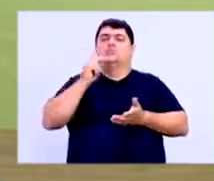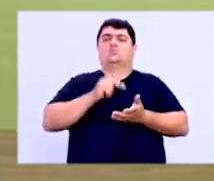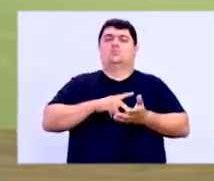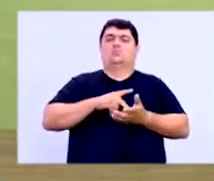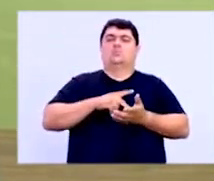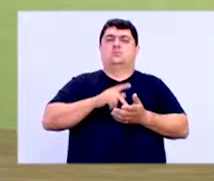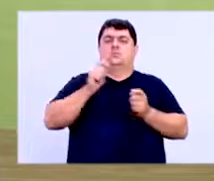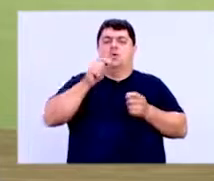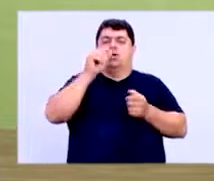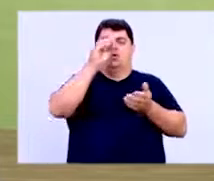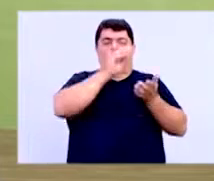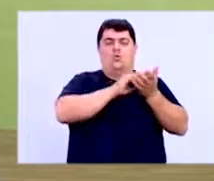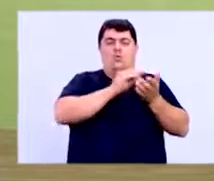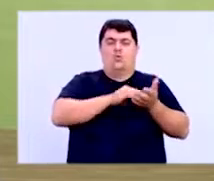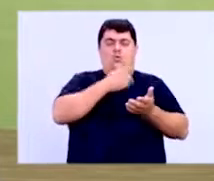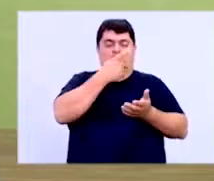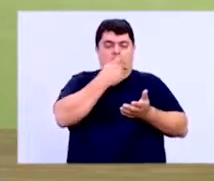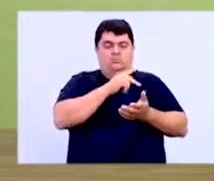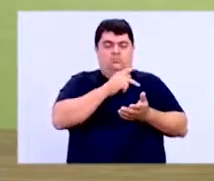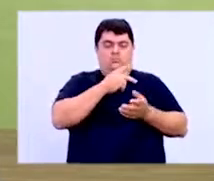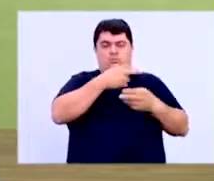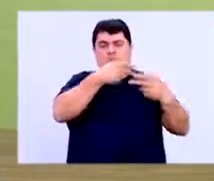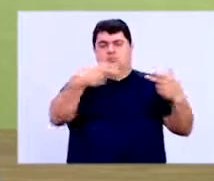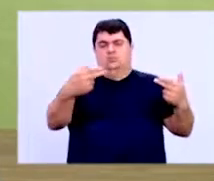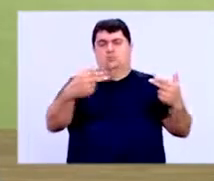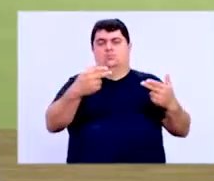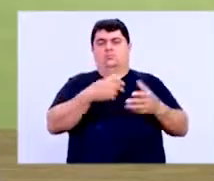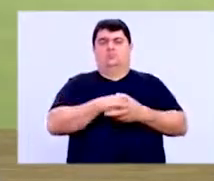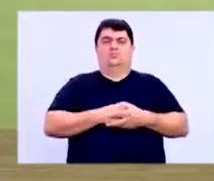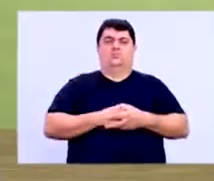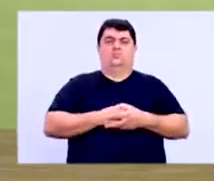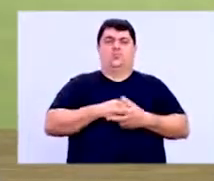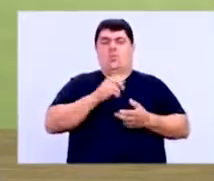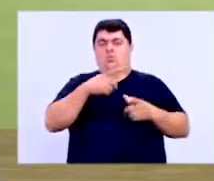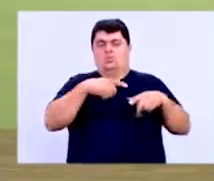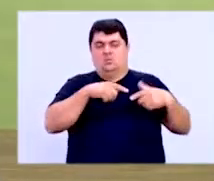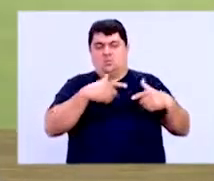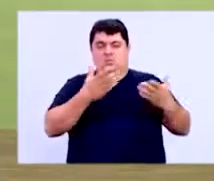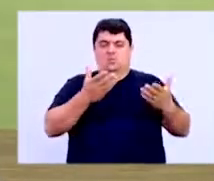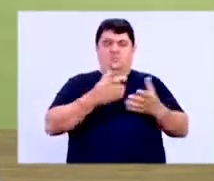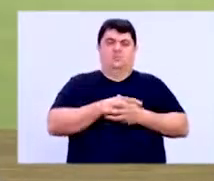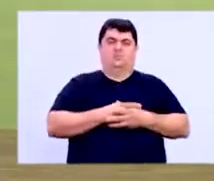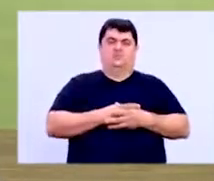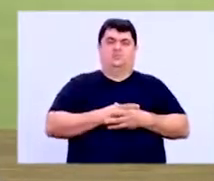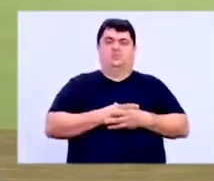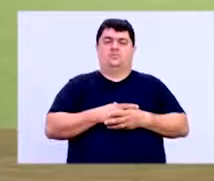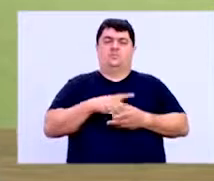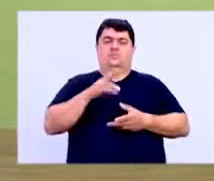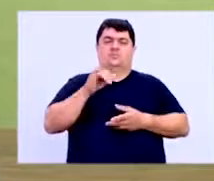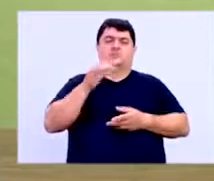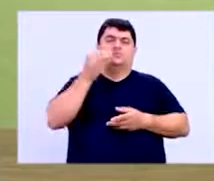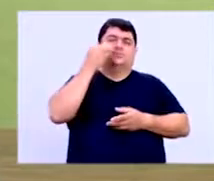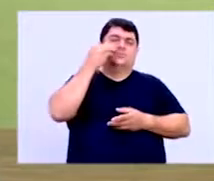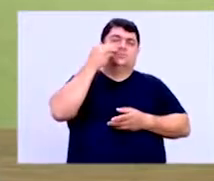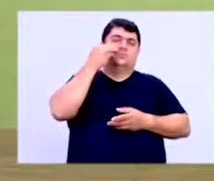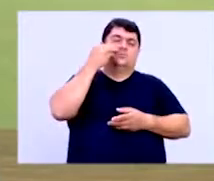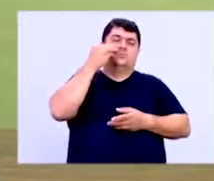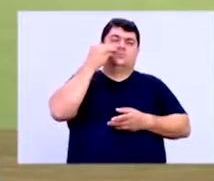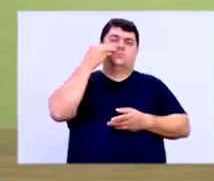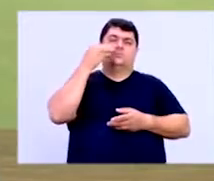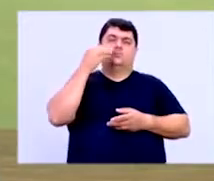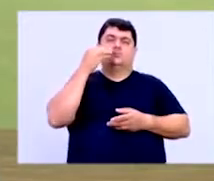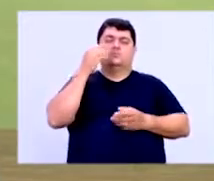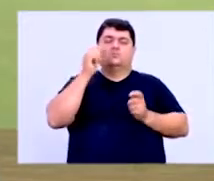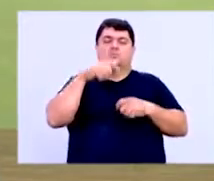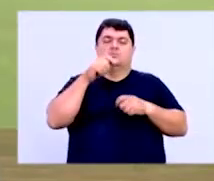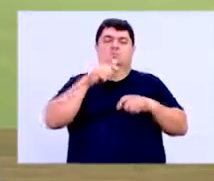vai fixar para esse determinado bem ou esse serviço. E com isso você consegue, de